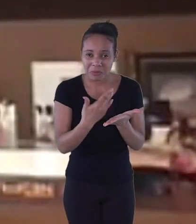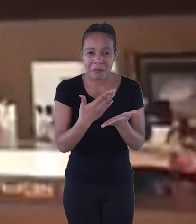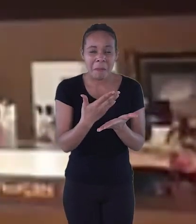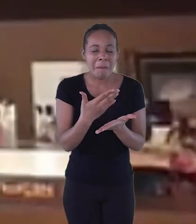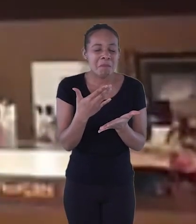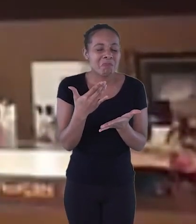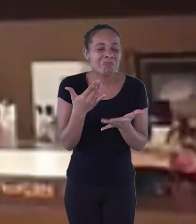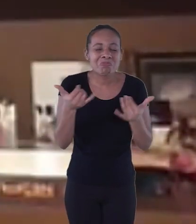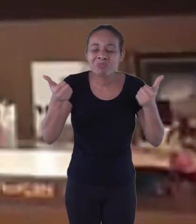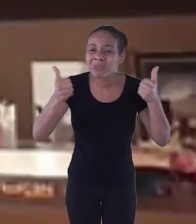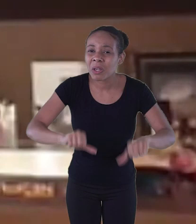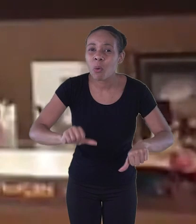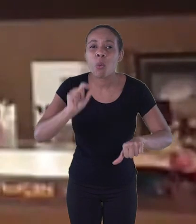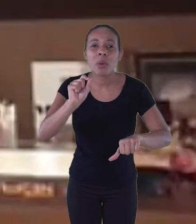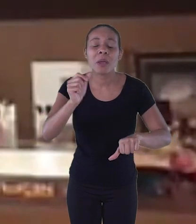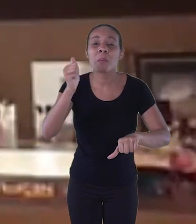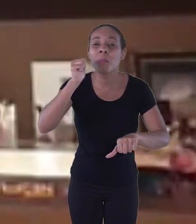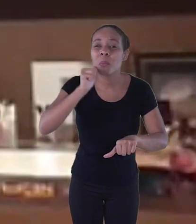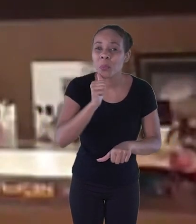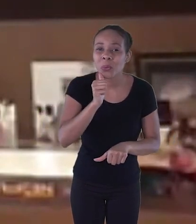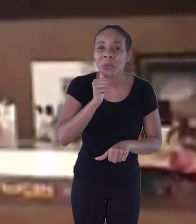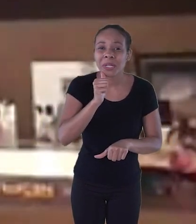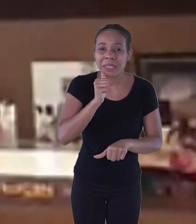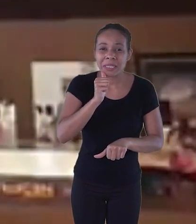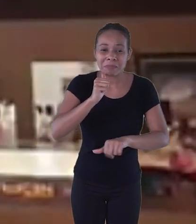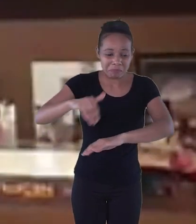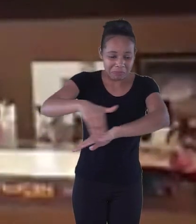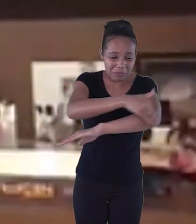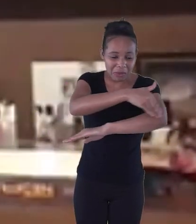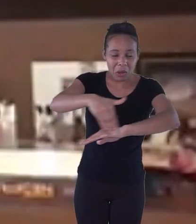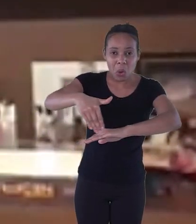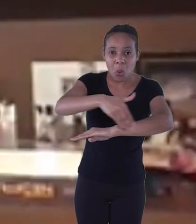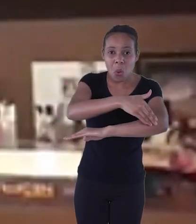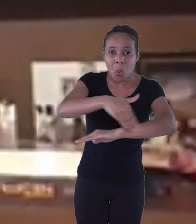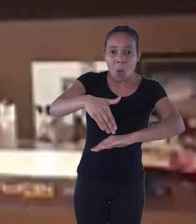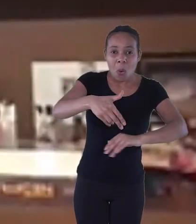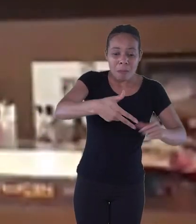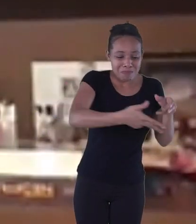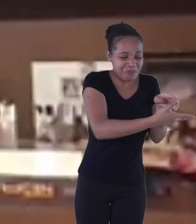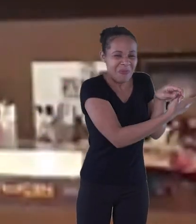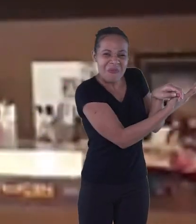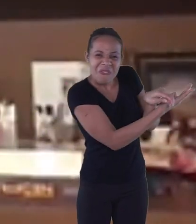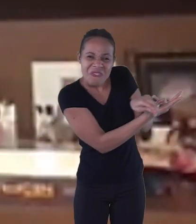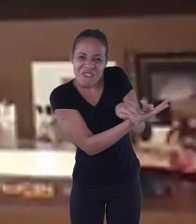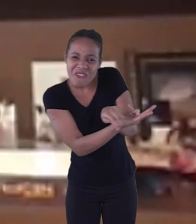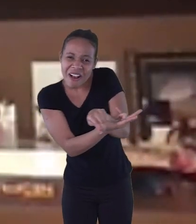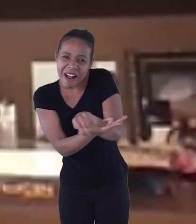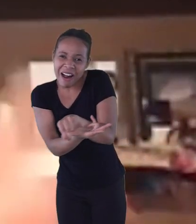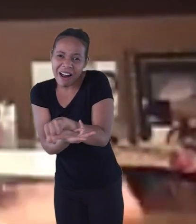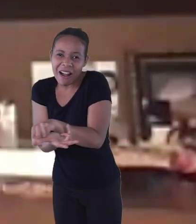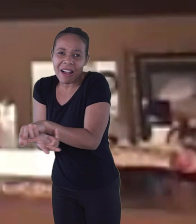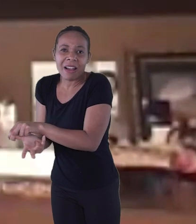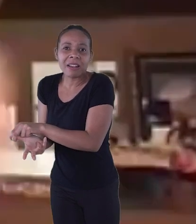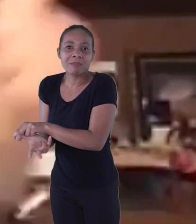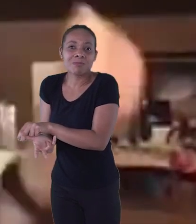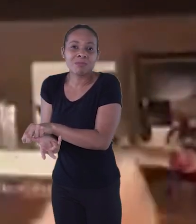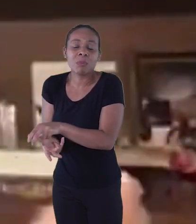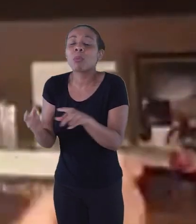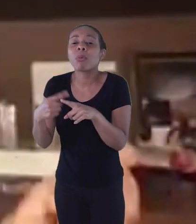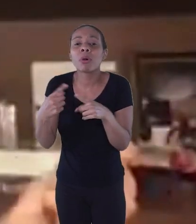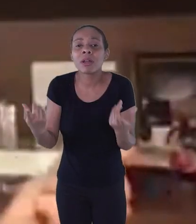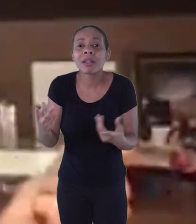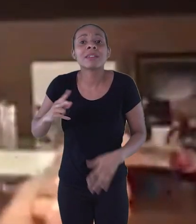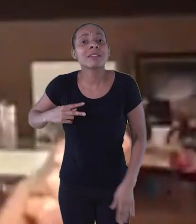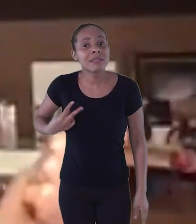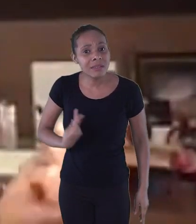foi arrastada por quilômetros pelo simples fato de ser trans, né? Então, isso mais recente, assim